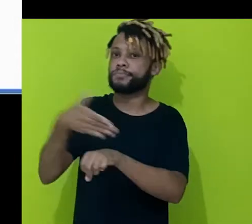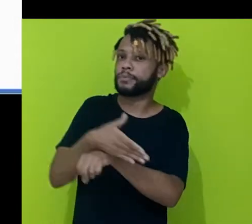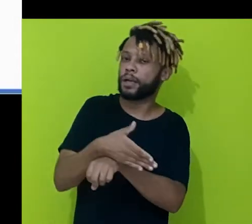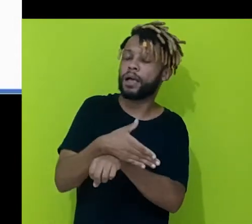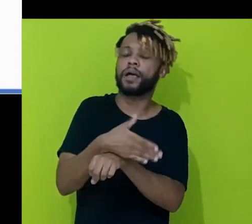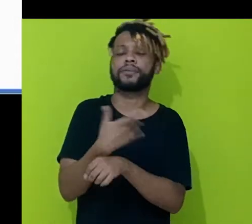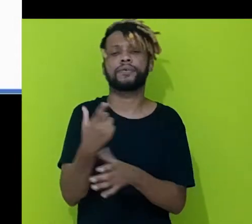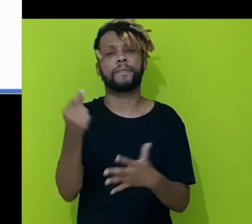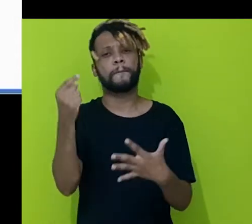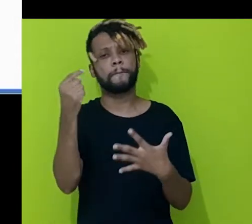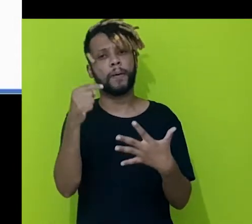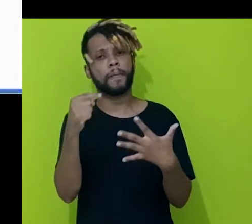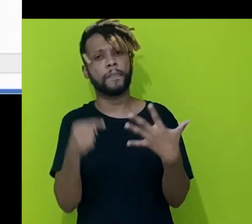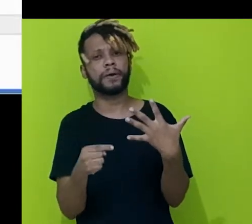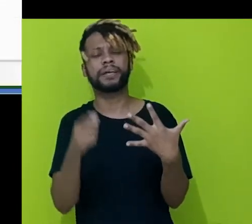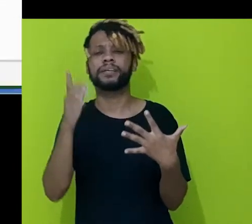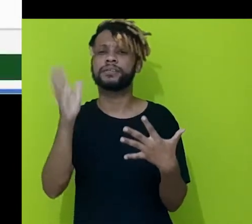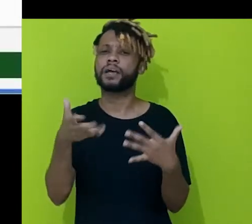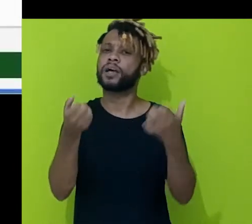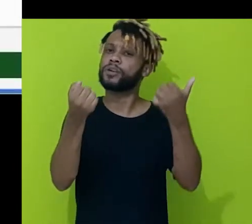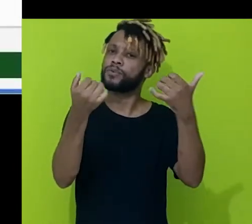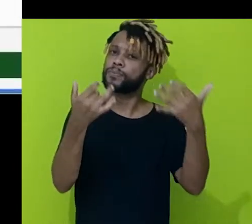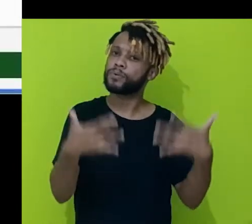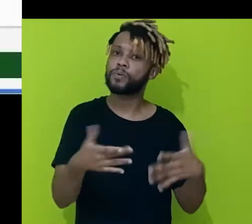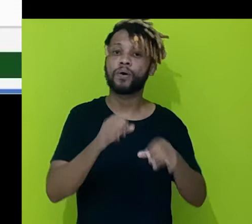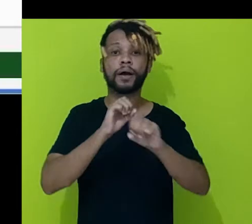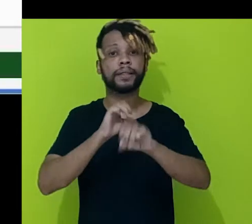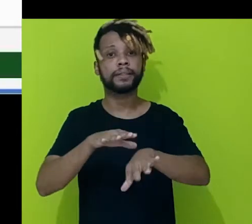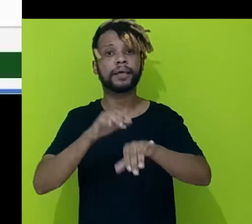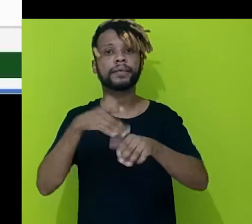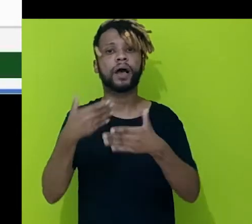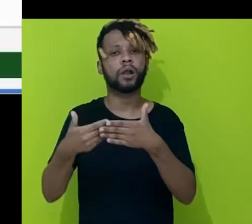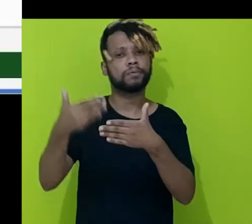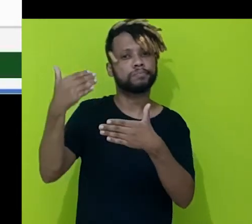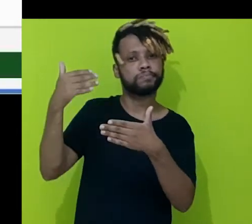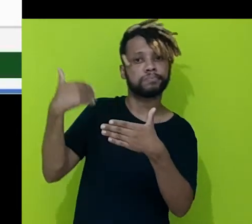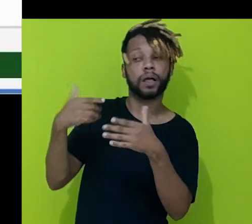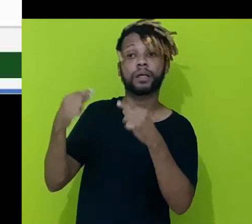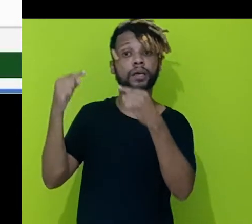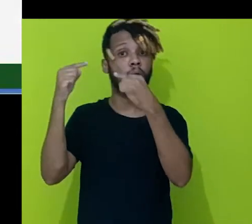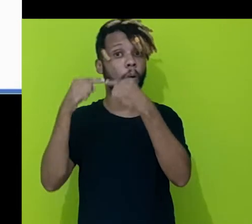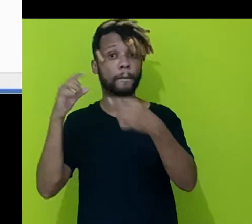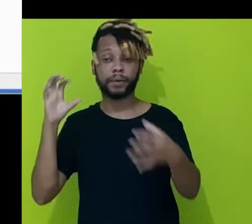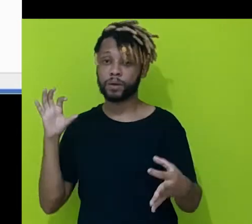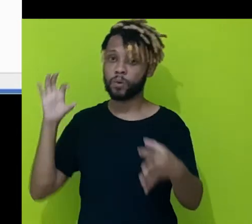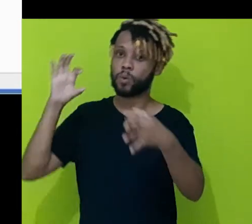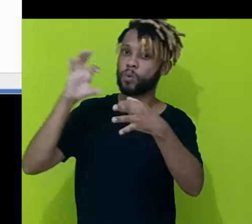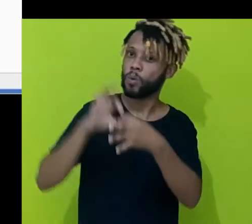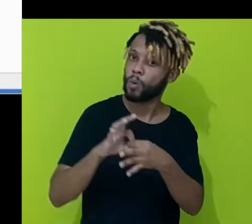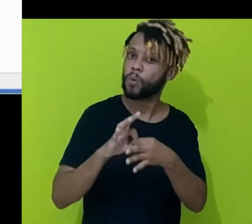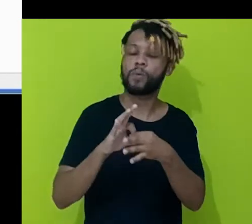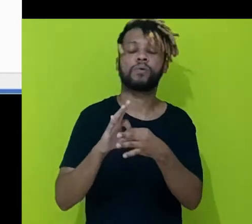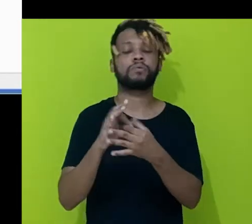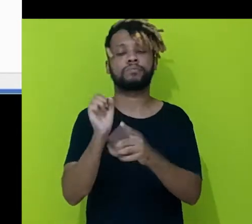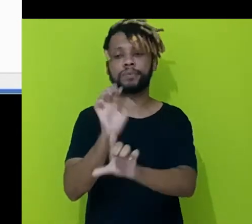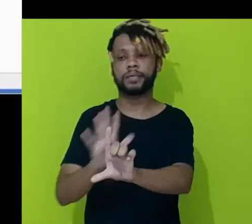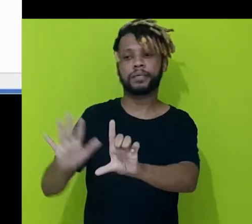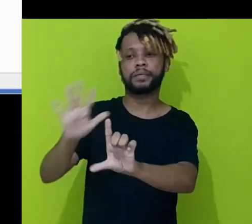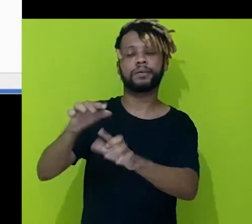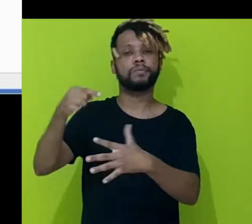questões que a gente já falou nas aulas anteriores que tem relação com esses